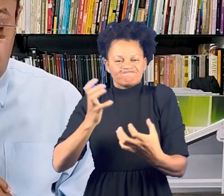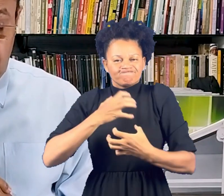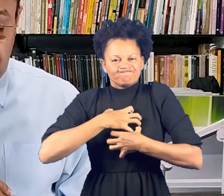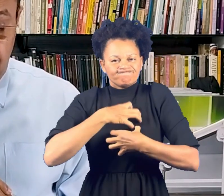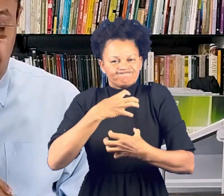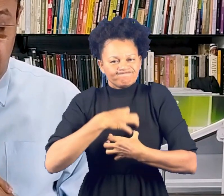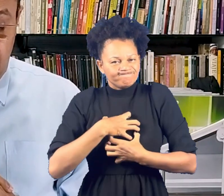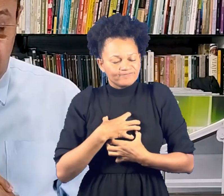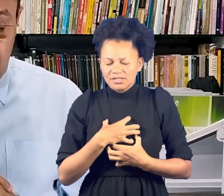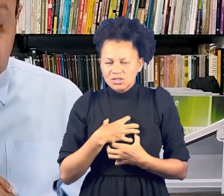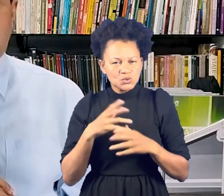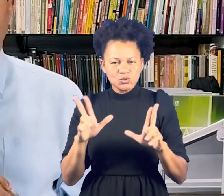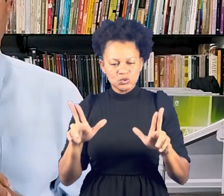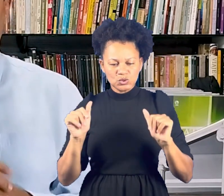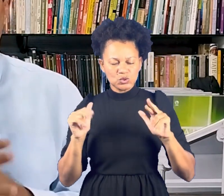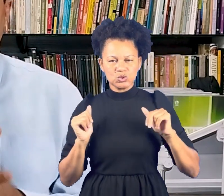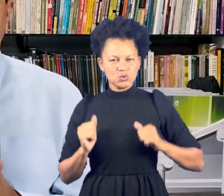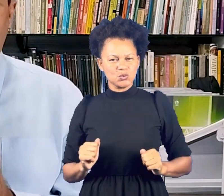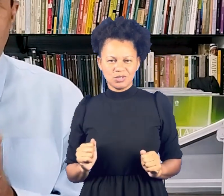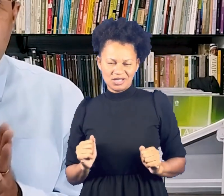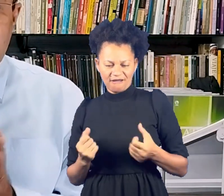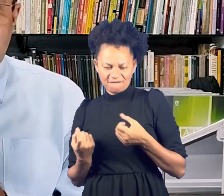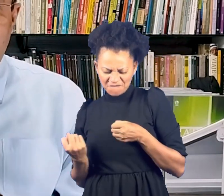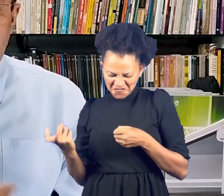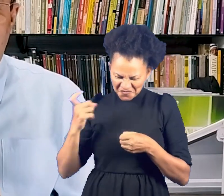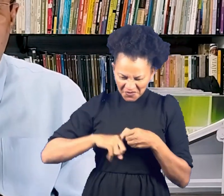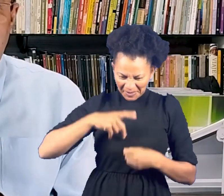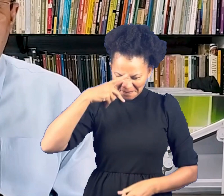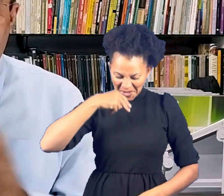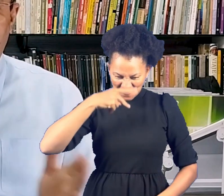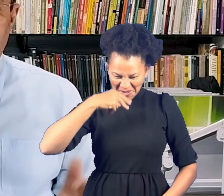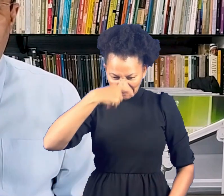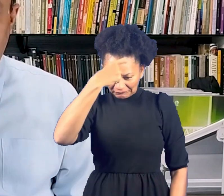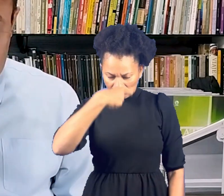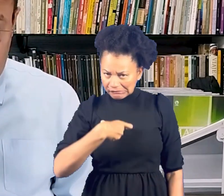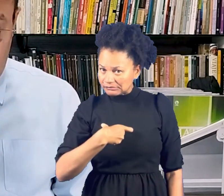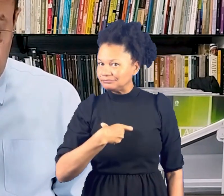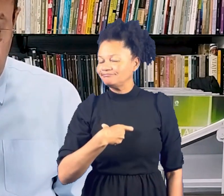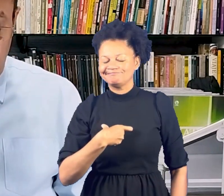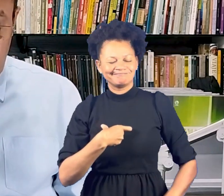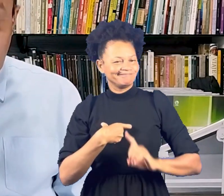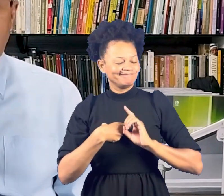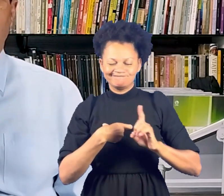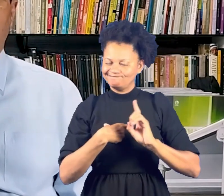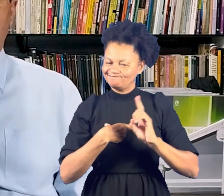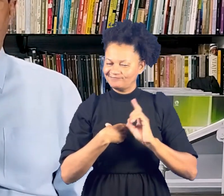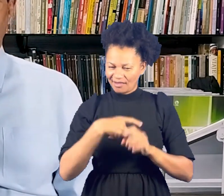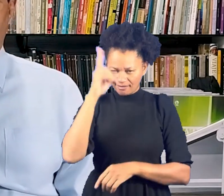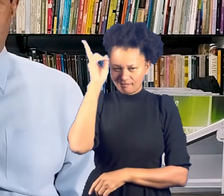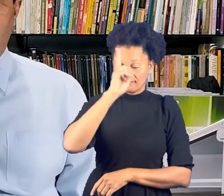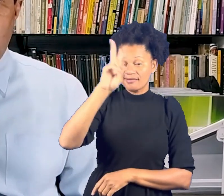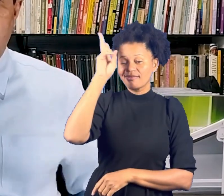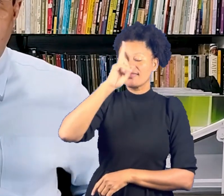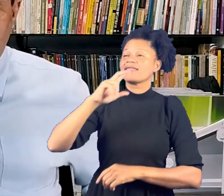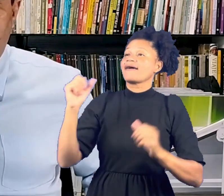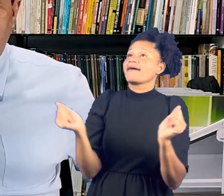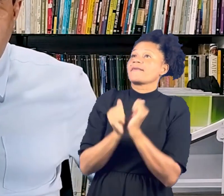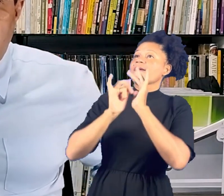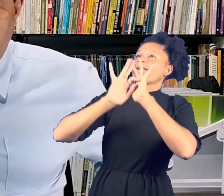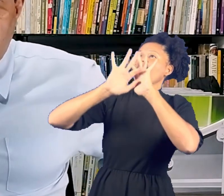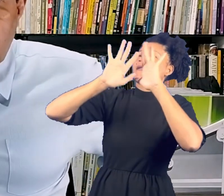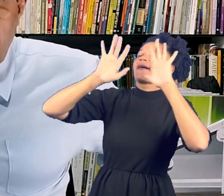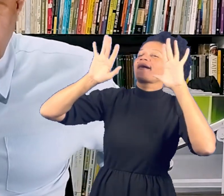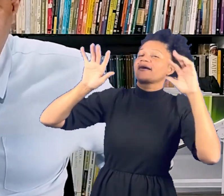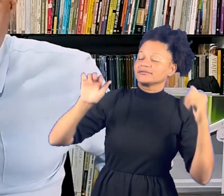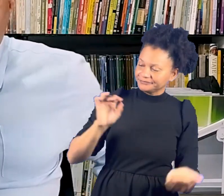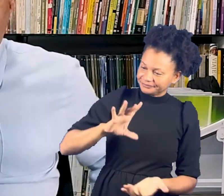esta glória, você nunca mais voltará a ser a mesma pessoa. Nós nos lembramos, quando falamos de glória